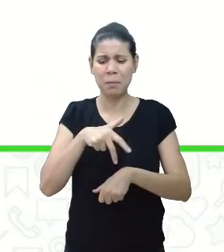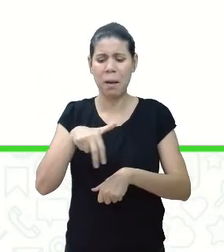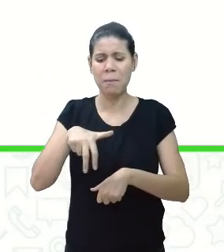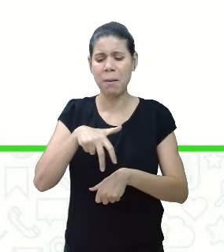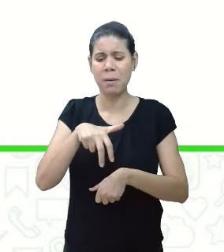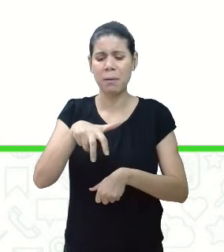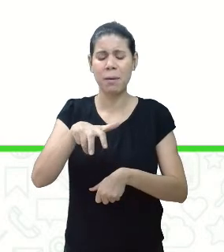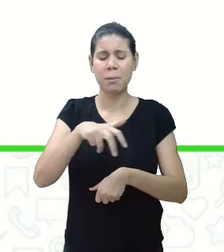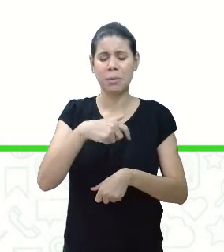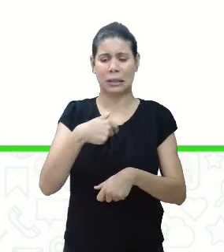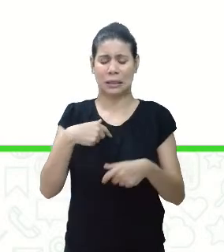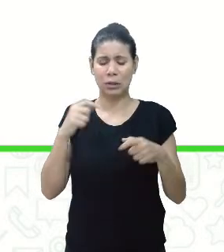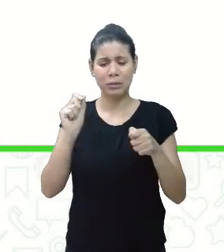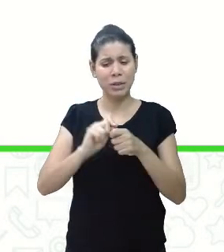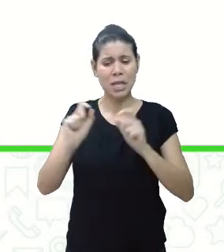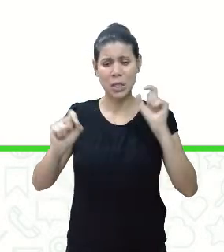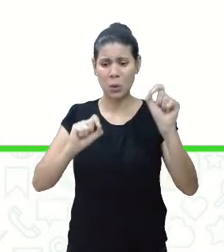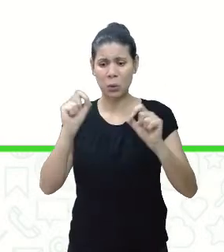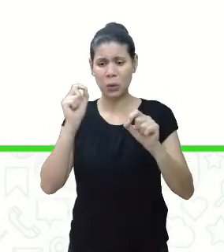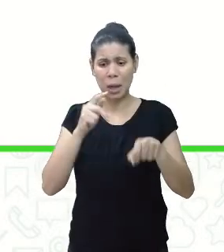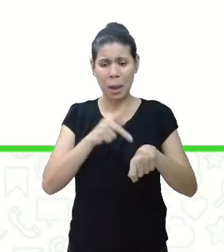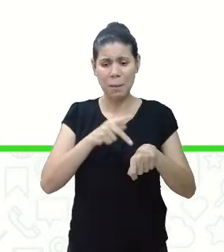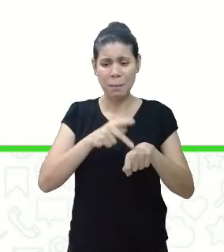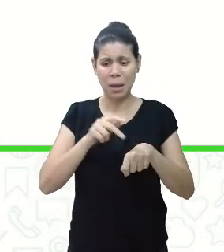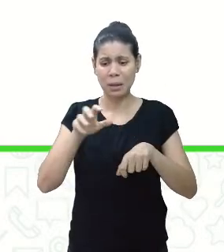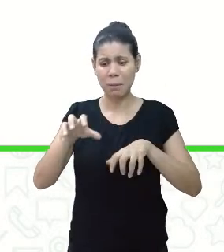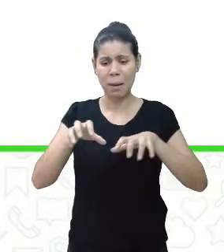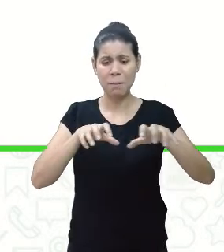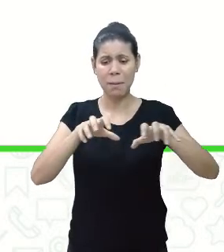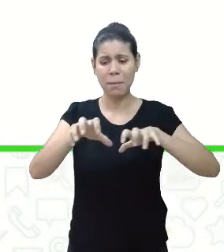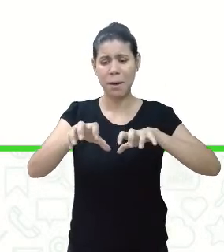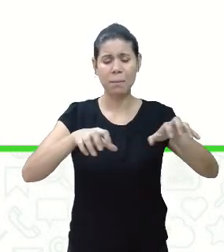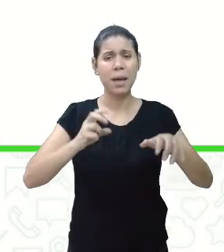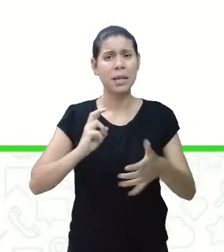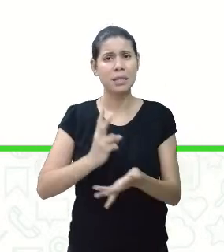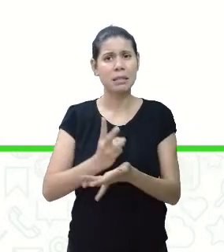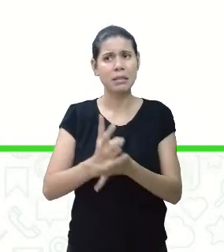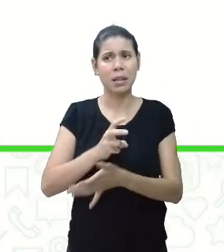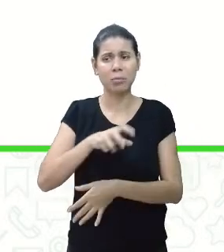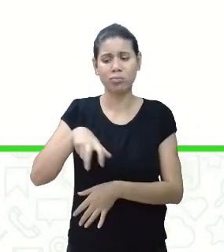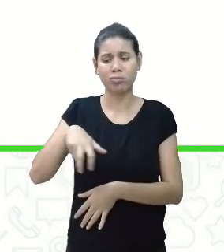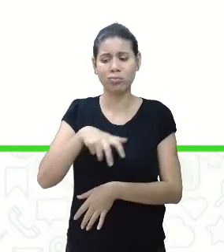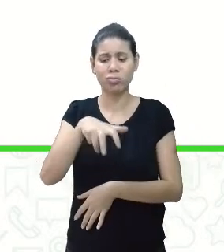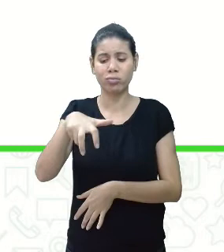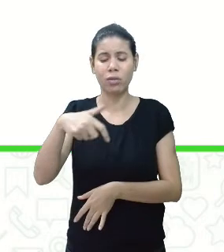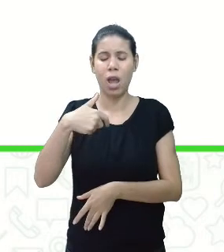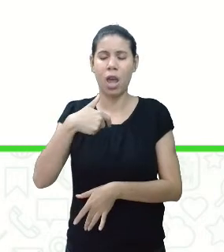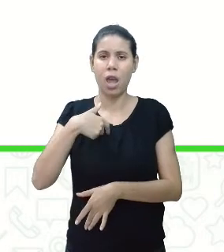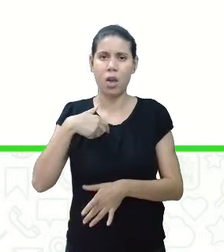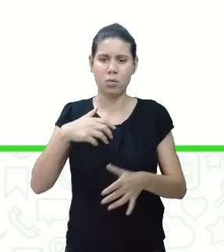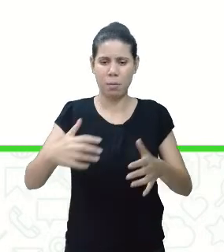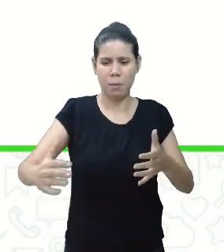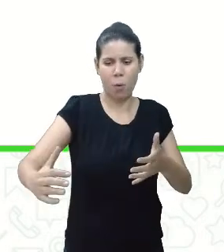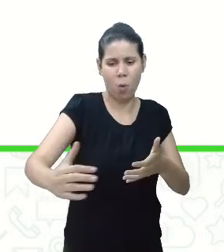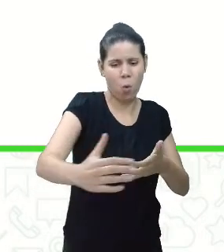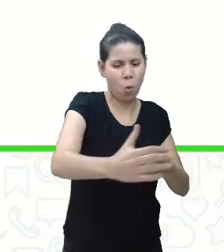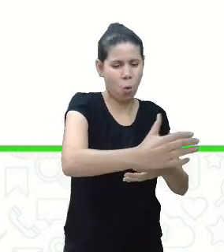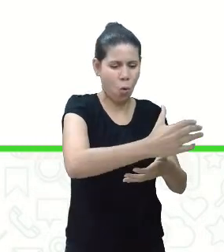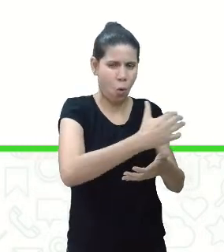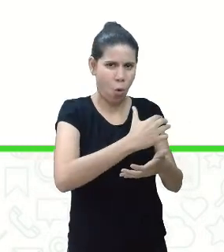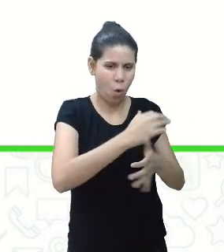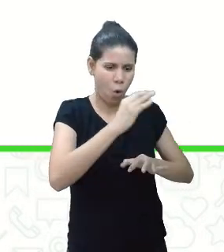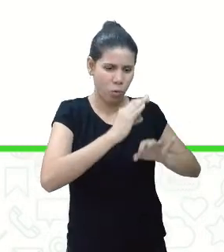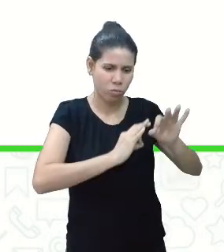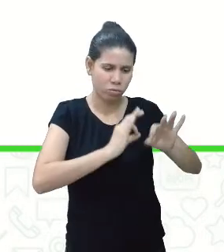O que é que eu vou fazer com essas pedras que acontecem, que estão sempre no meu caminho? Eu guardo todas. Um